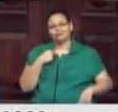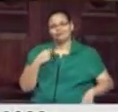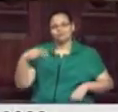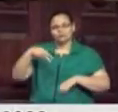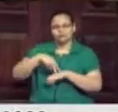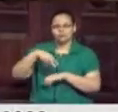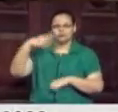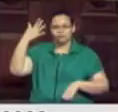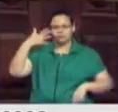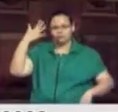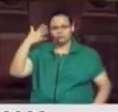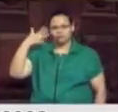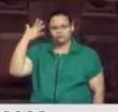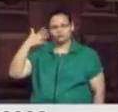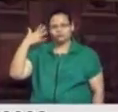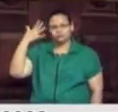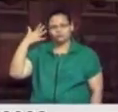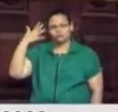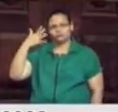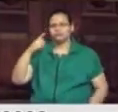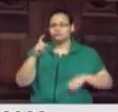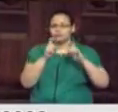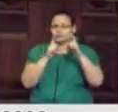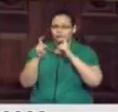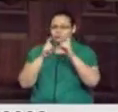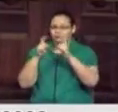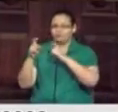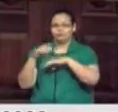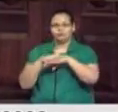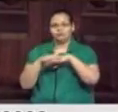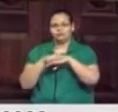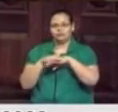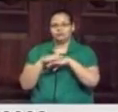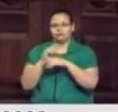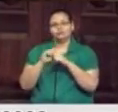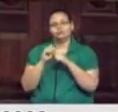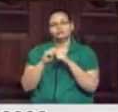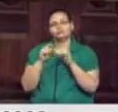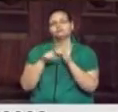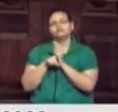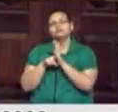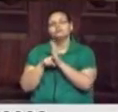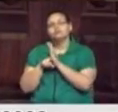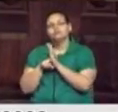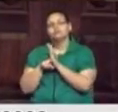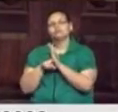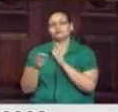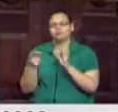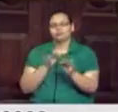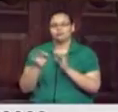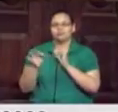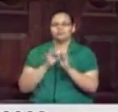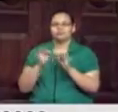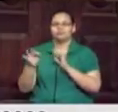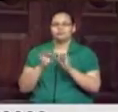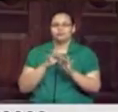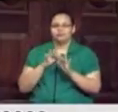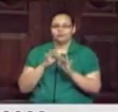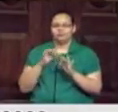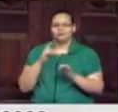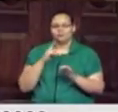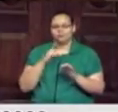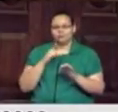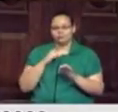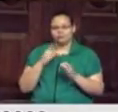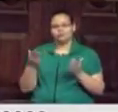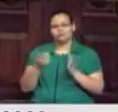essa tribuna para discutir e conversar e fazer uma análise sobre os projetos que estavam na